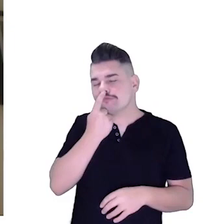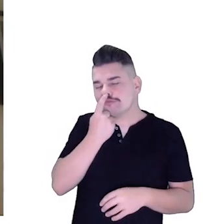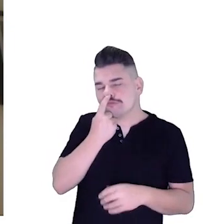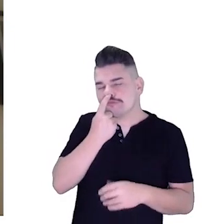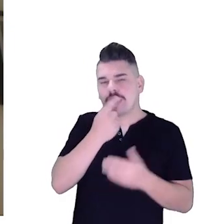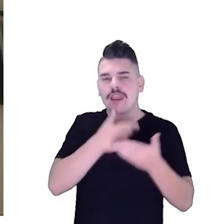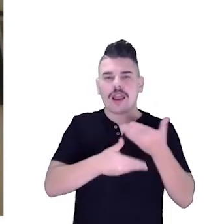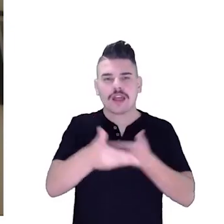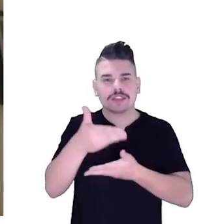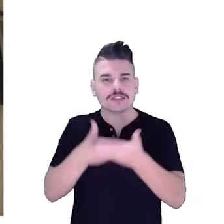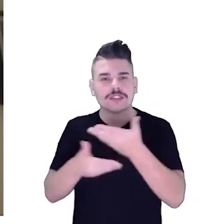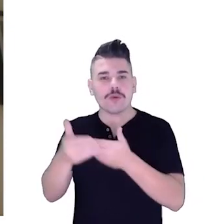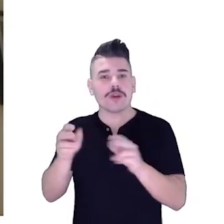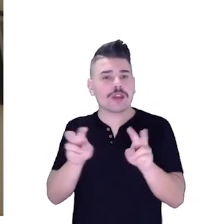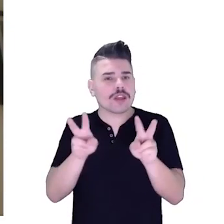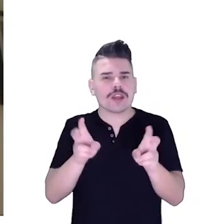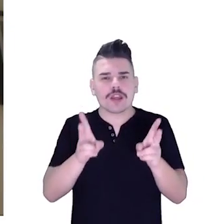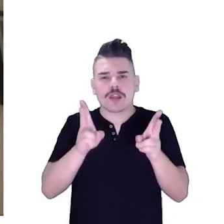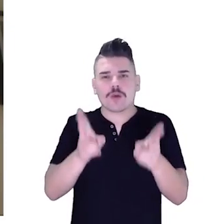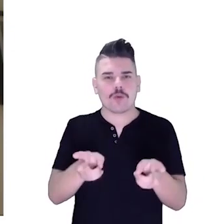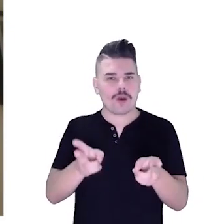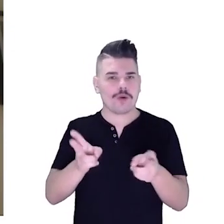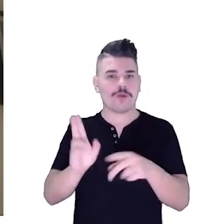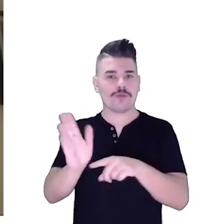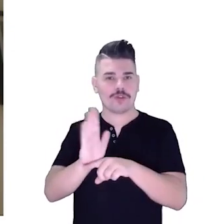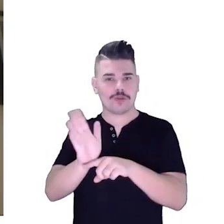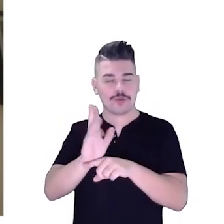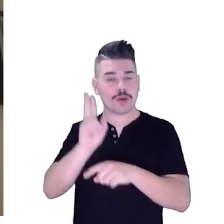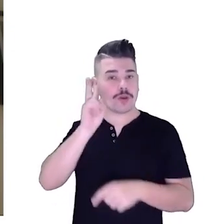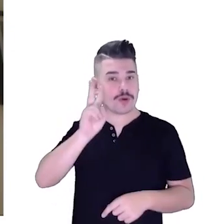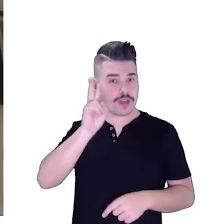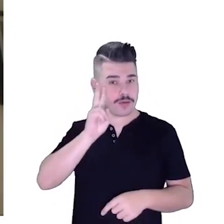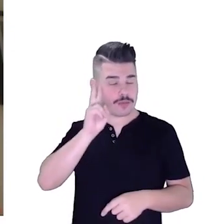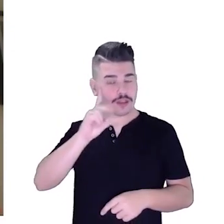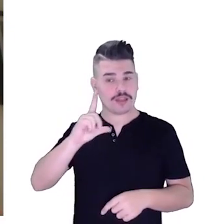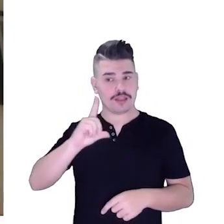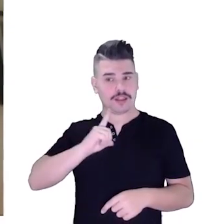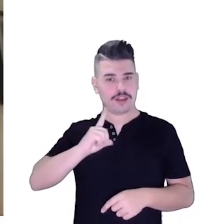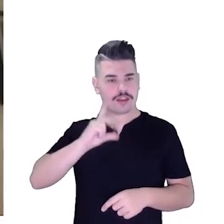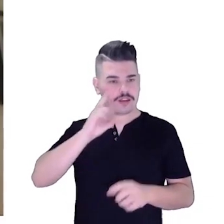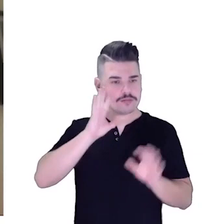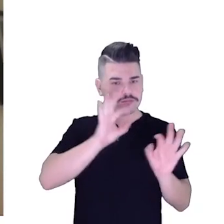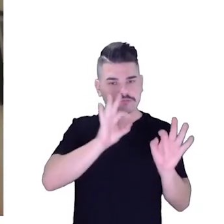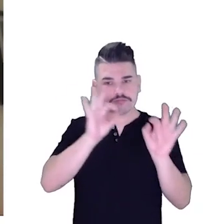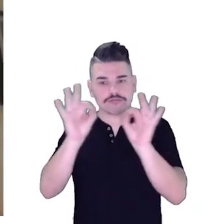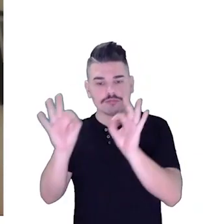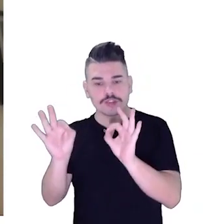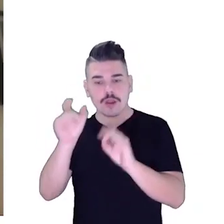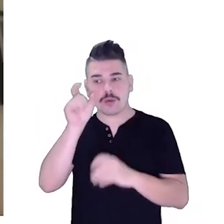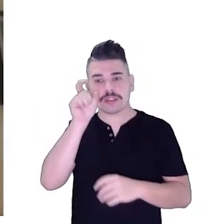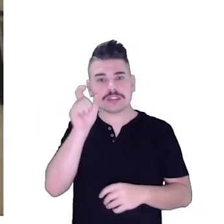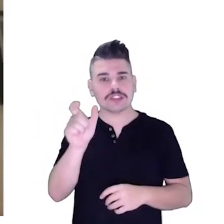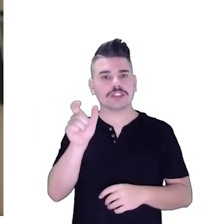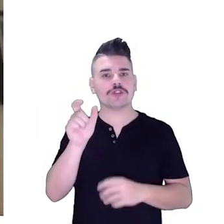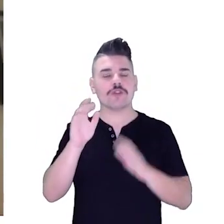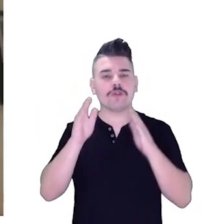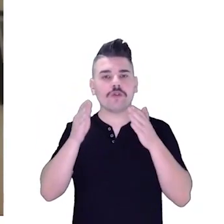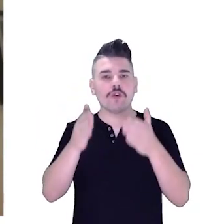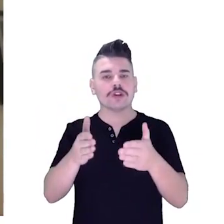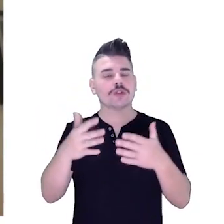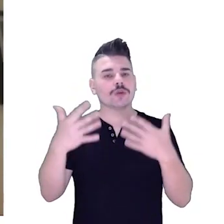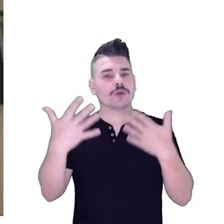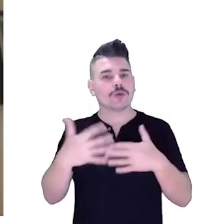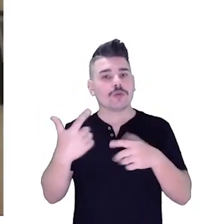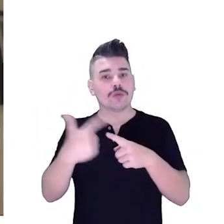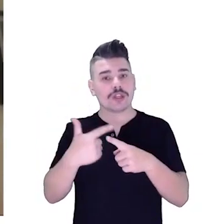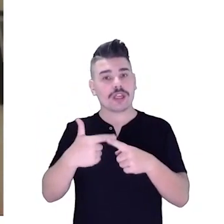E voltando à questão das relações afetivas, né, que atravessam o filme, eu me lembro que quando eu assisti, teve um